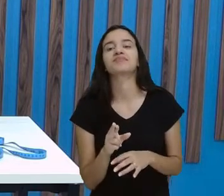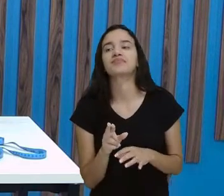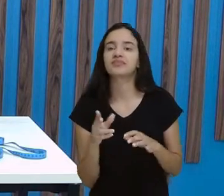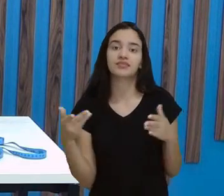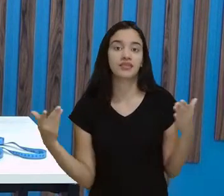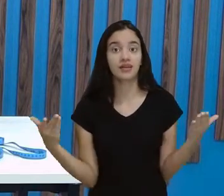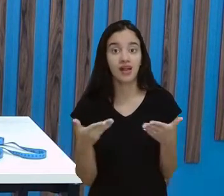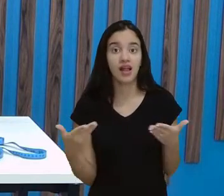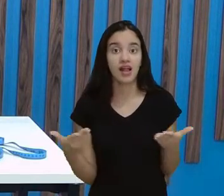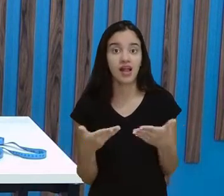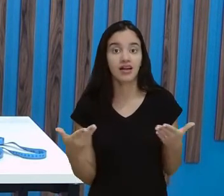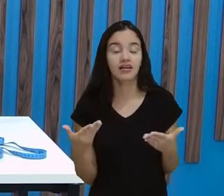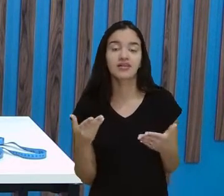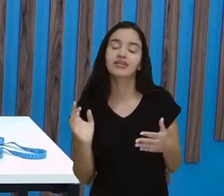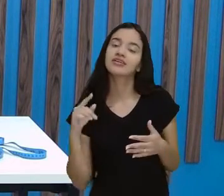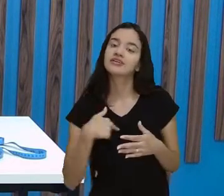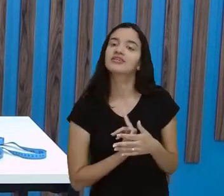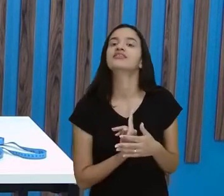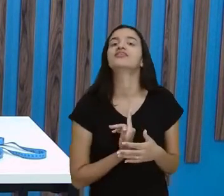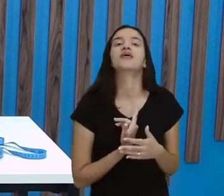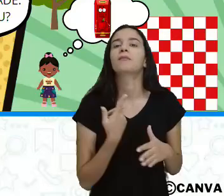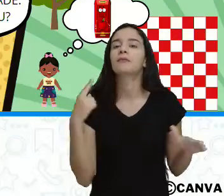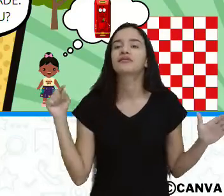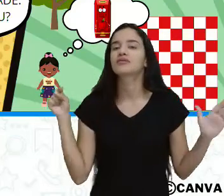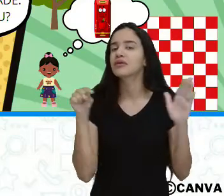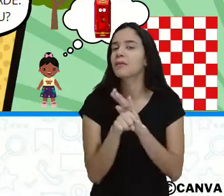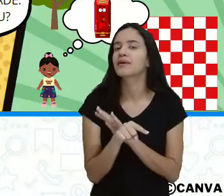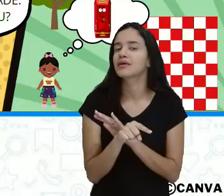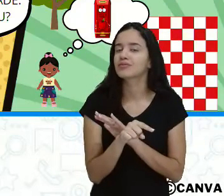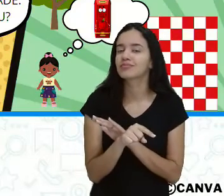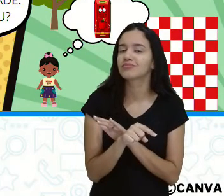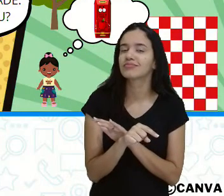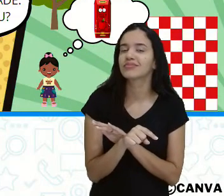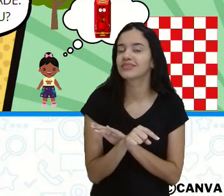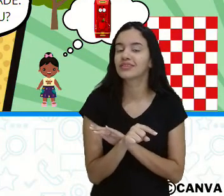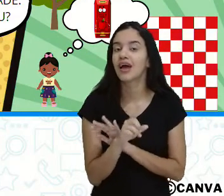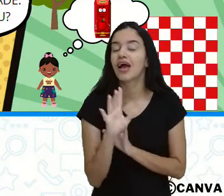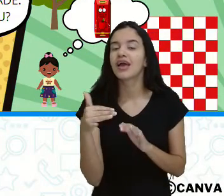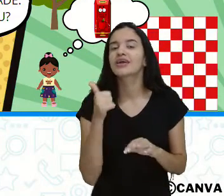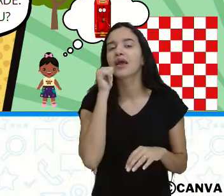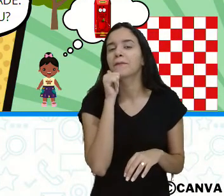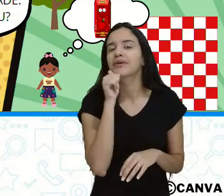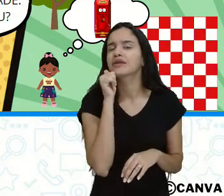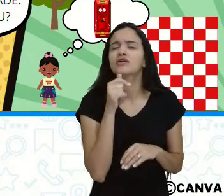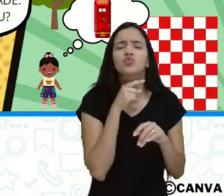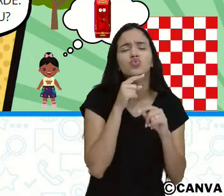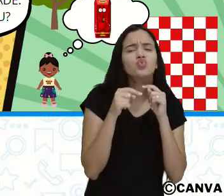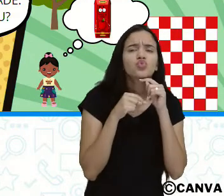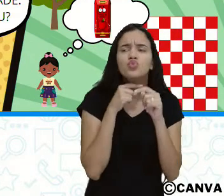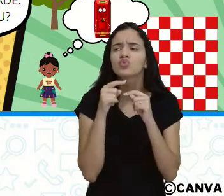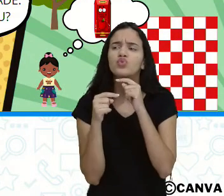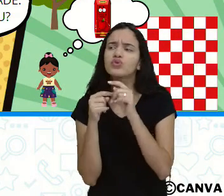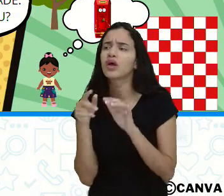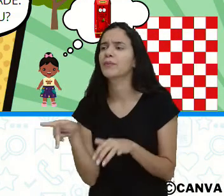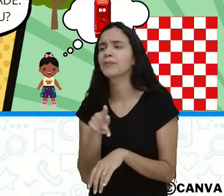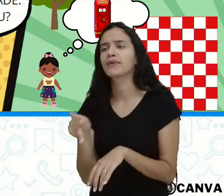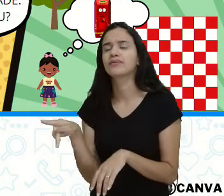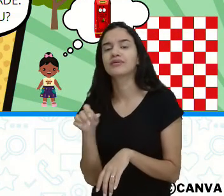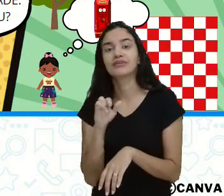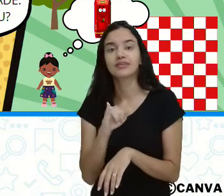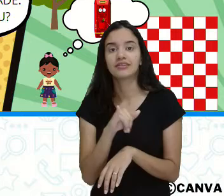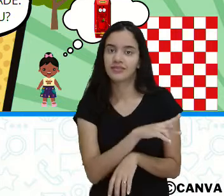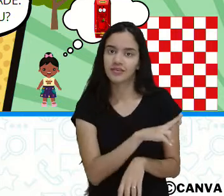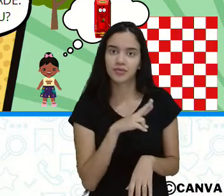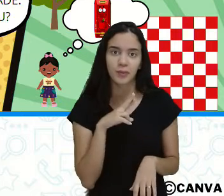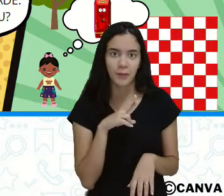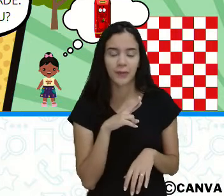Enquanto isso, a gente vai para a segunda pergunta ali, que as meninas estão no piquenique cheia de dúvidas. Professora Mauricia, se tiver resposta é só me